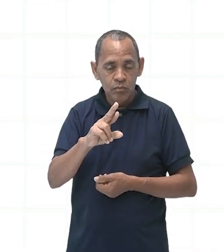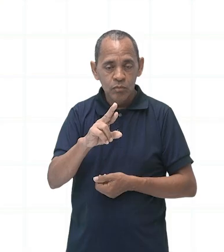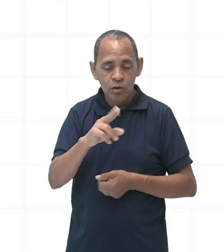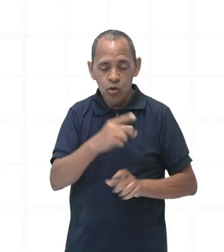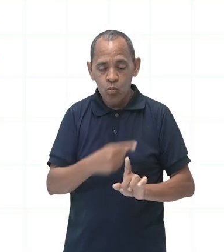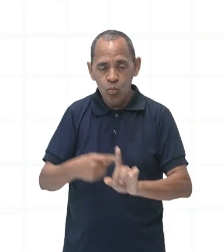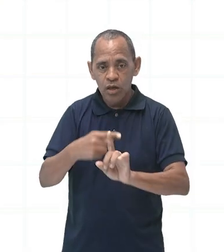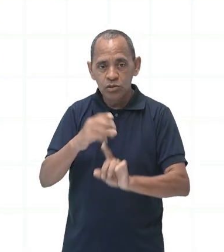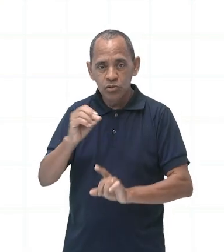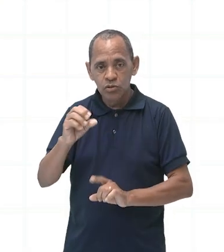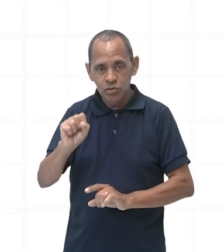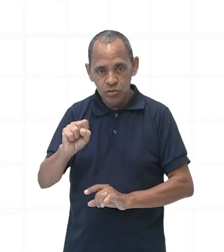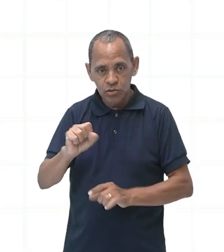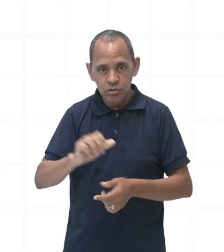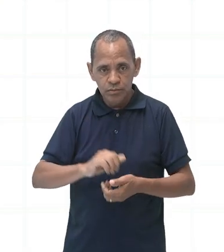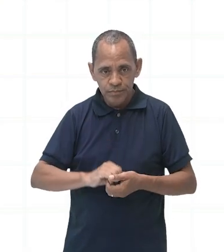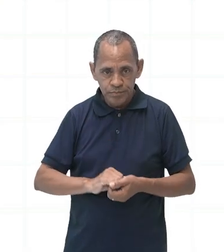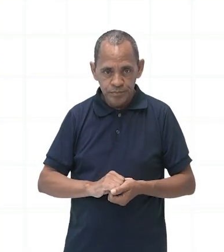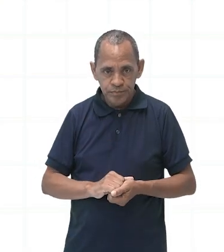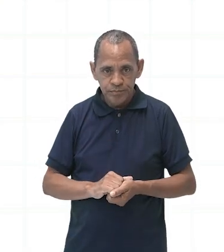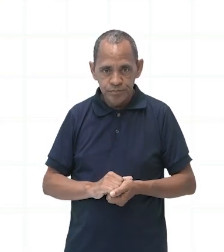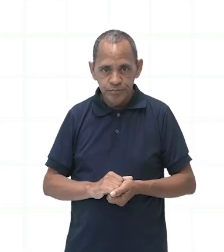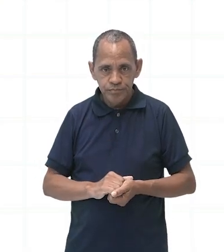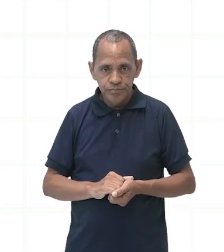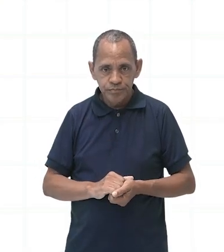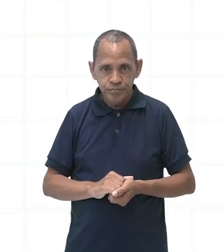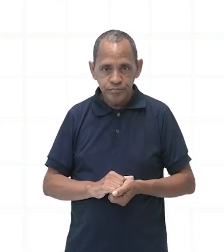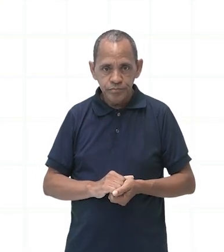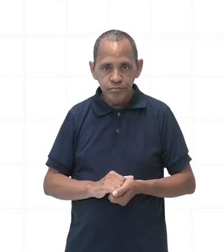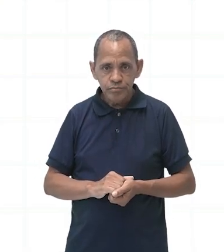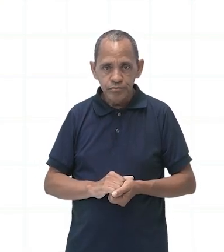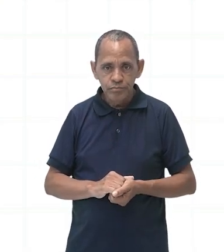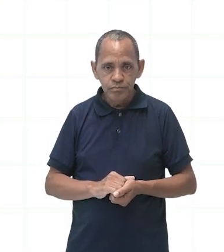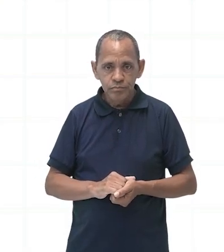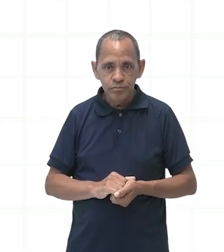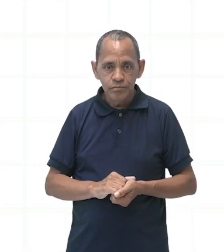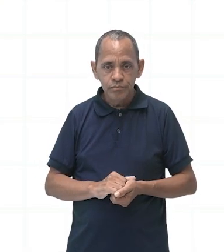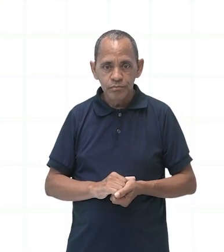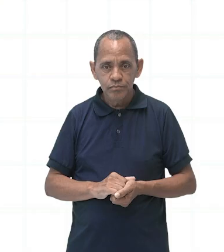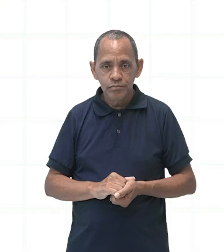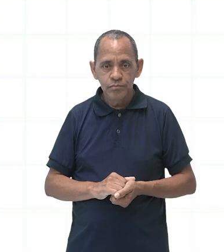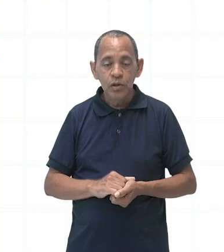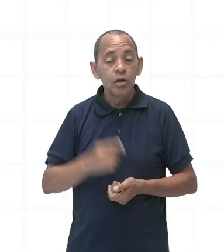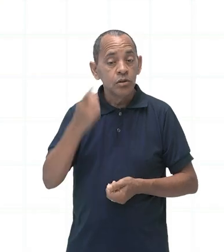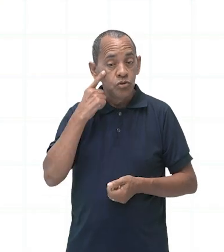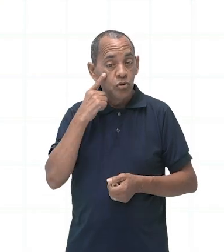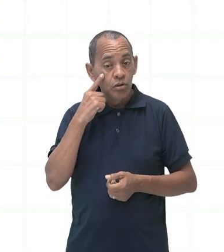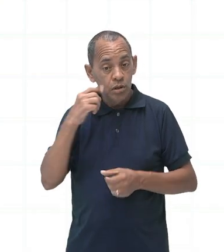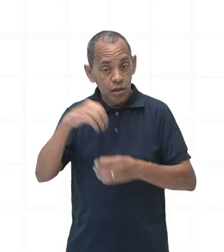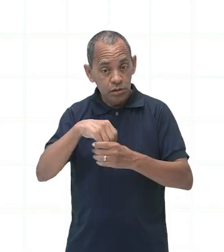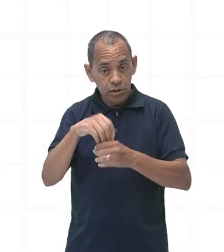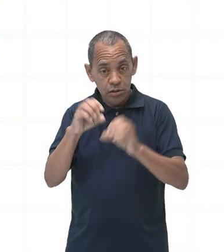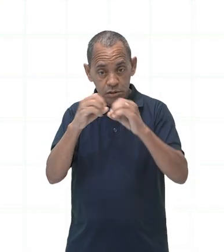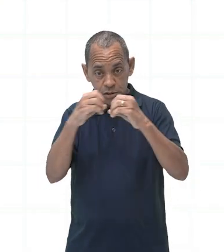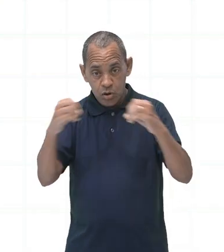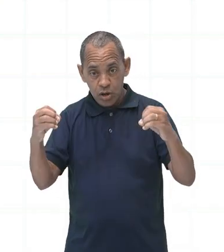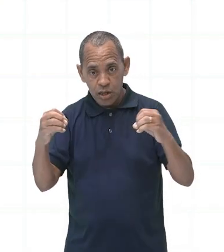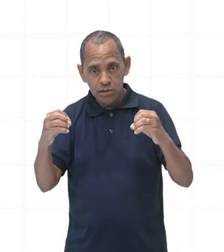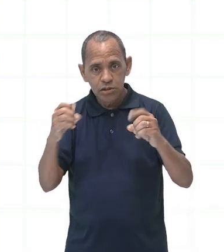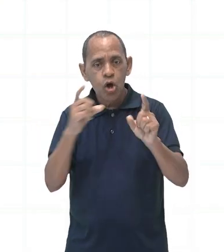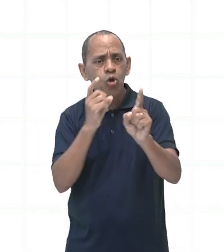ou por mais os, no caso de plural, tá? Então, quando você olhar para a agente da passiva e